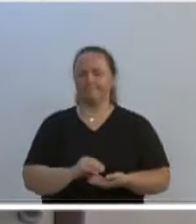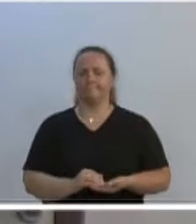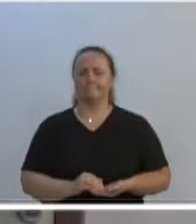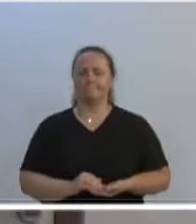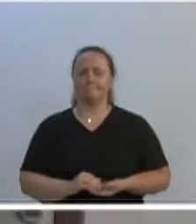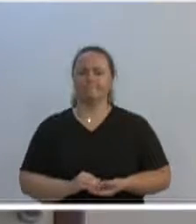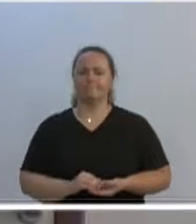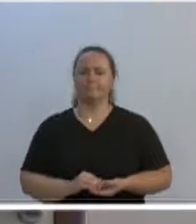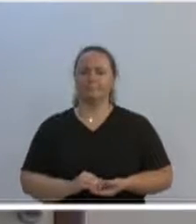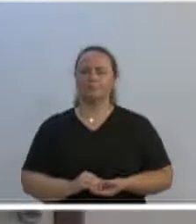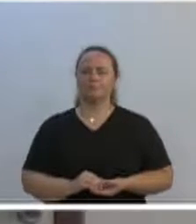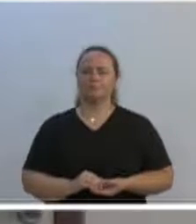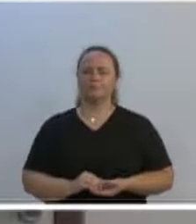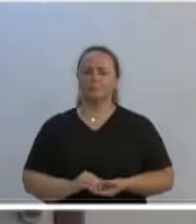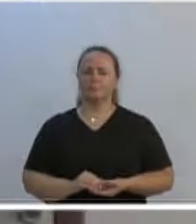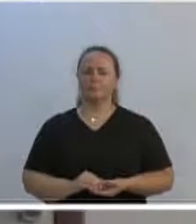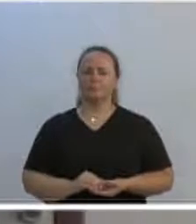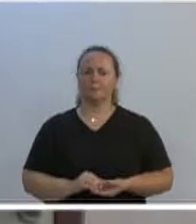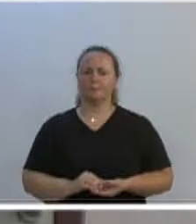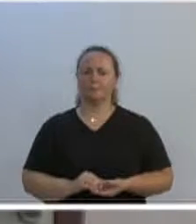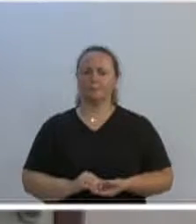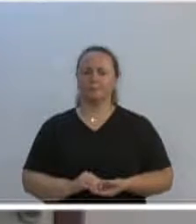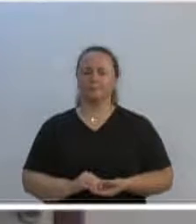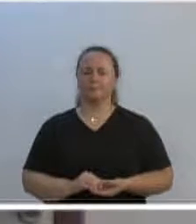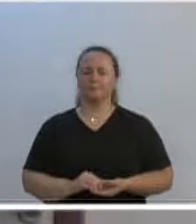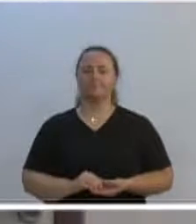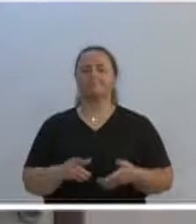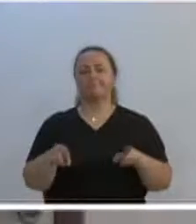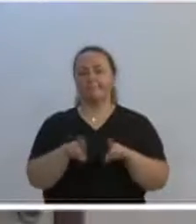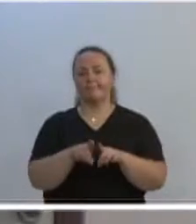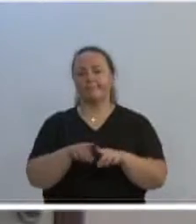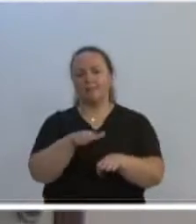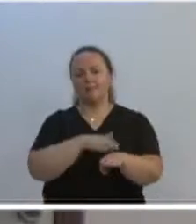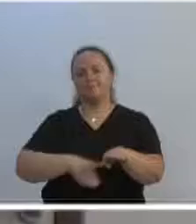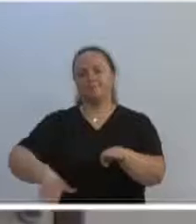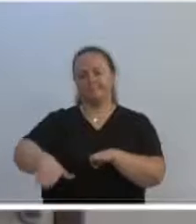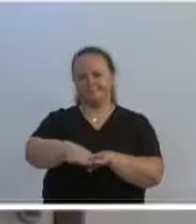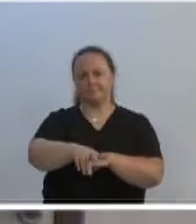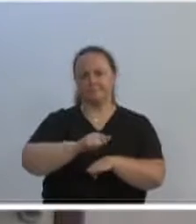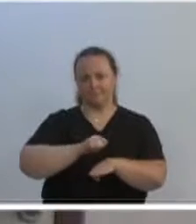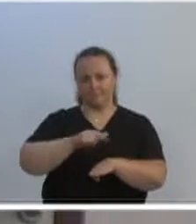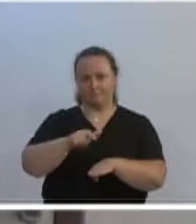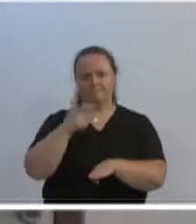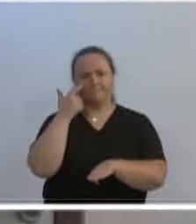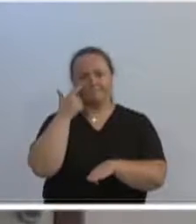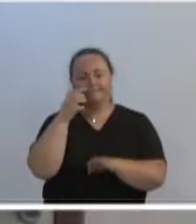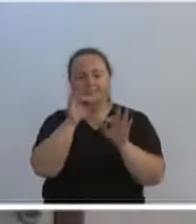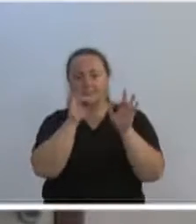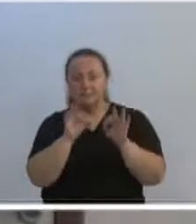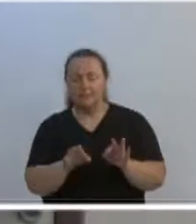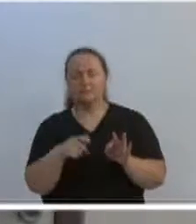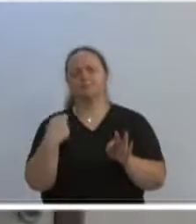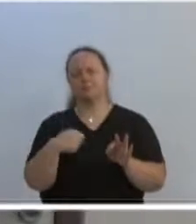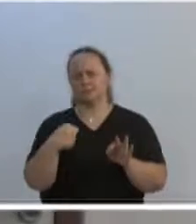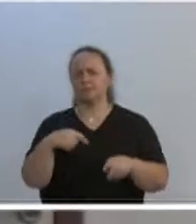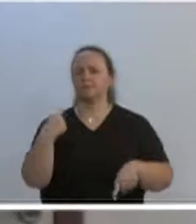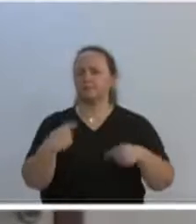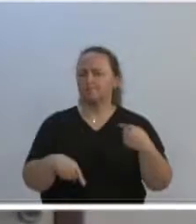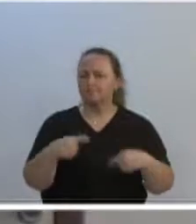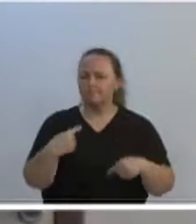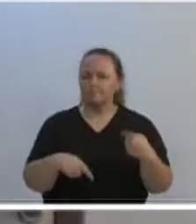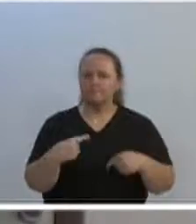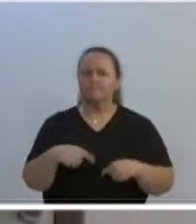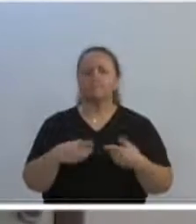Blumenau. Quanto à regularização da área azul, é um tema que, de fato, deve ser debatido aqui nesta